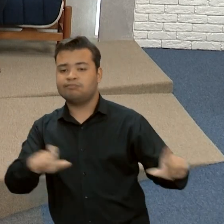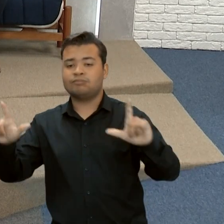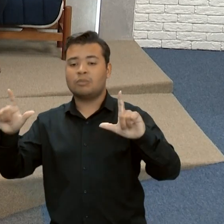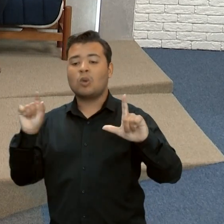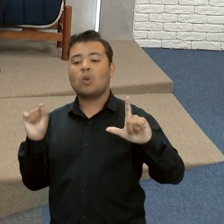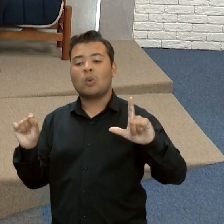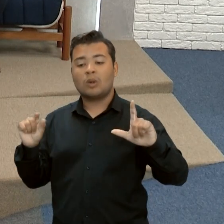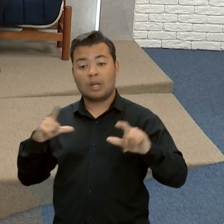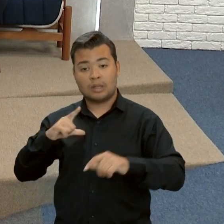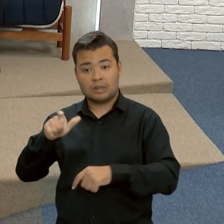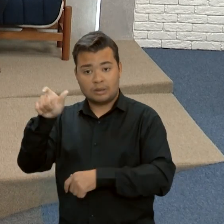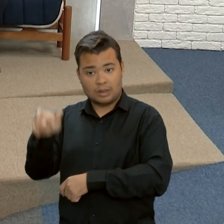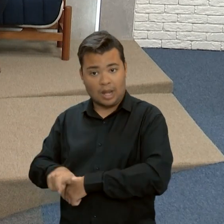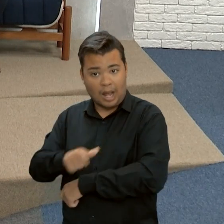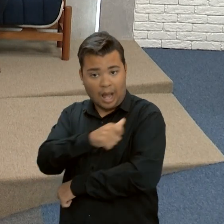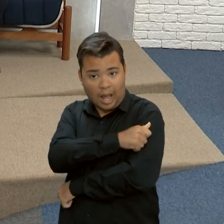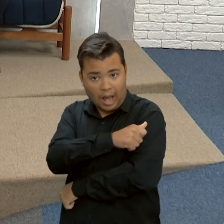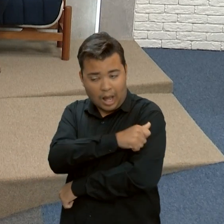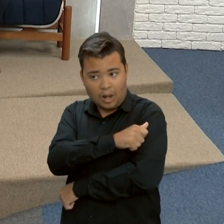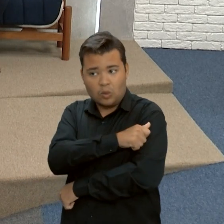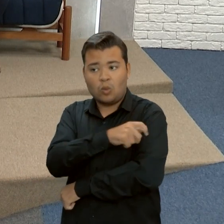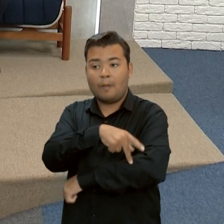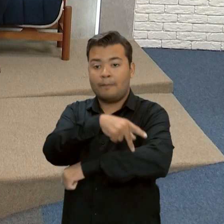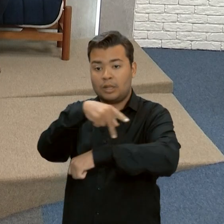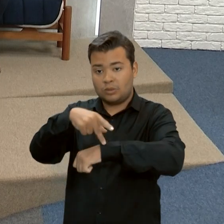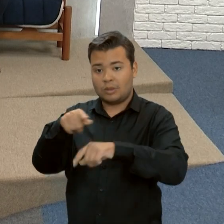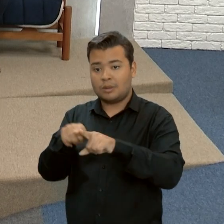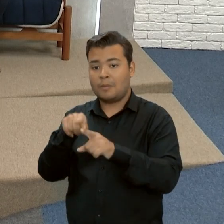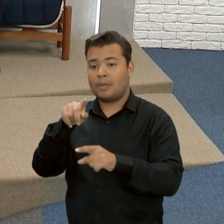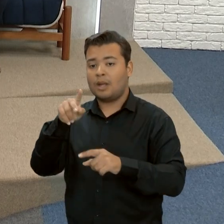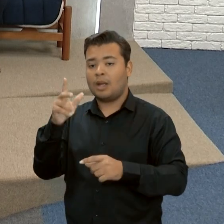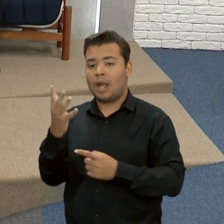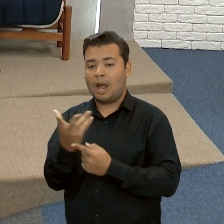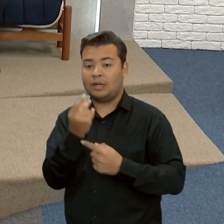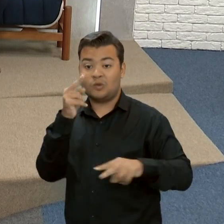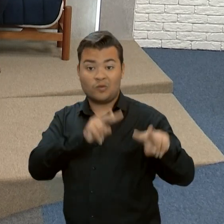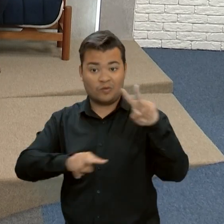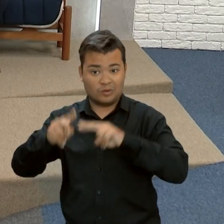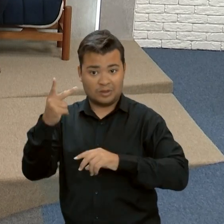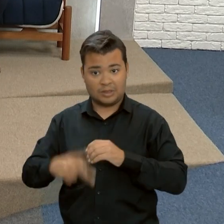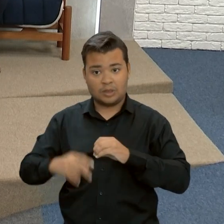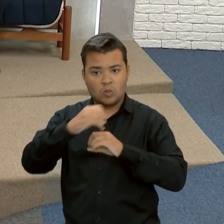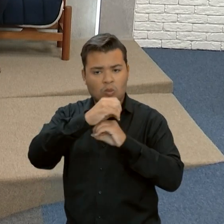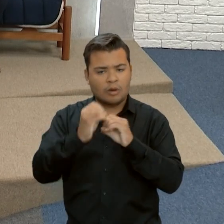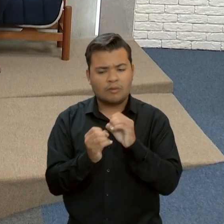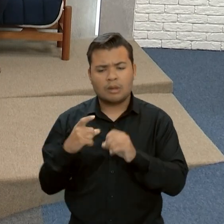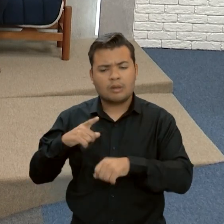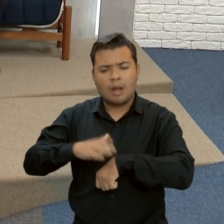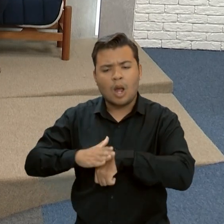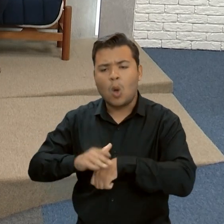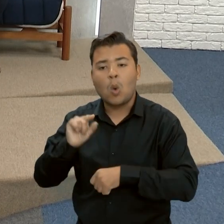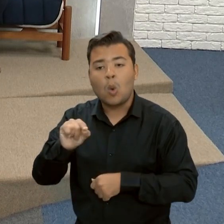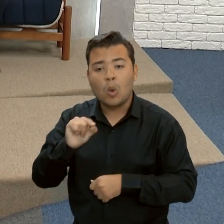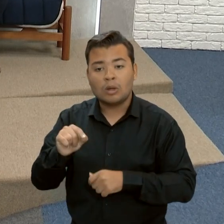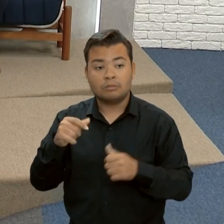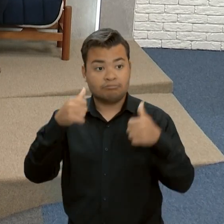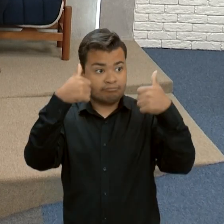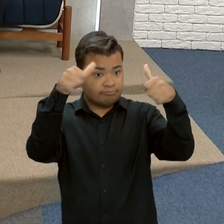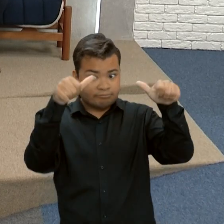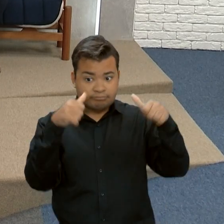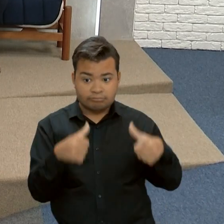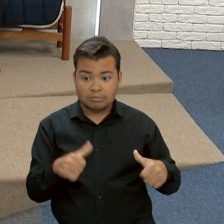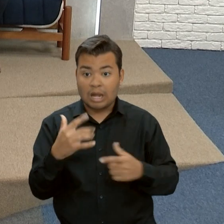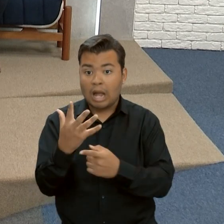os estudantes de Pedagogia e Artes Visuais da UFG, eles realizaram uma exposição de arte inclusiva